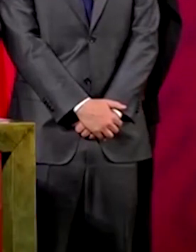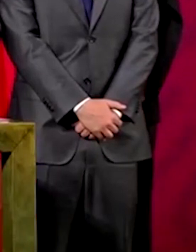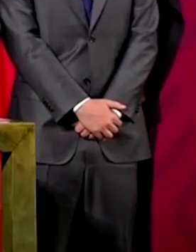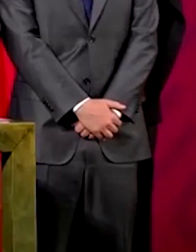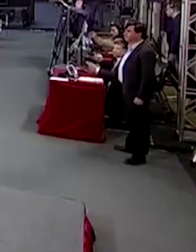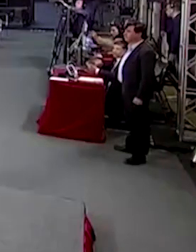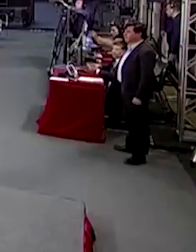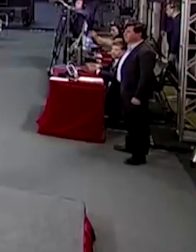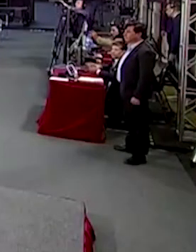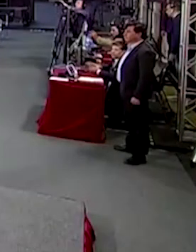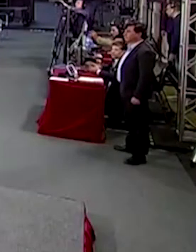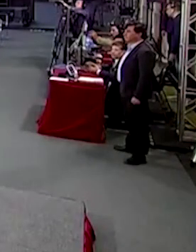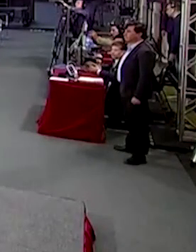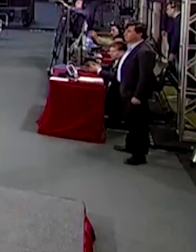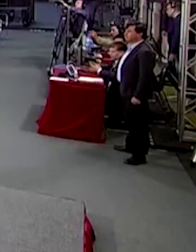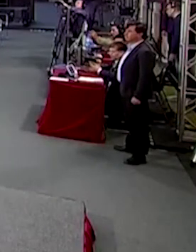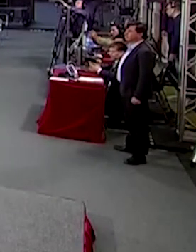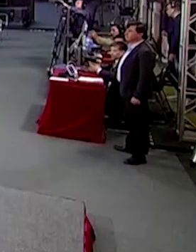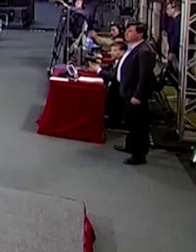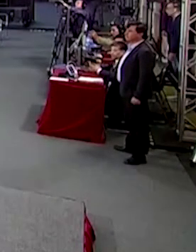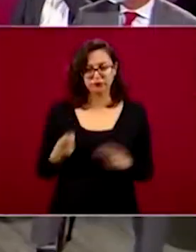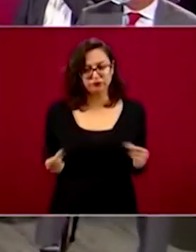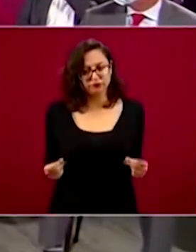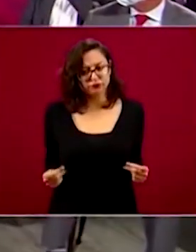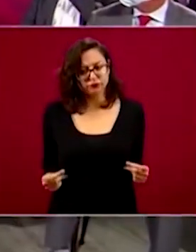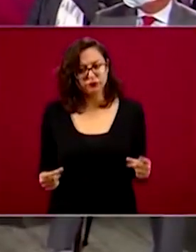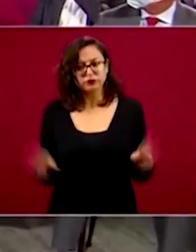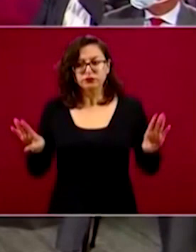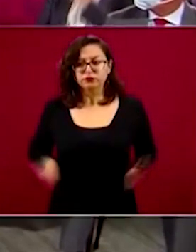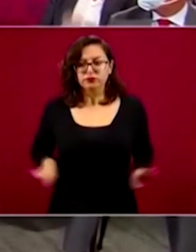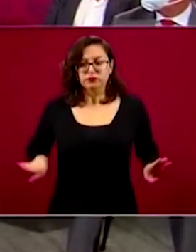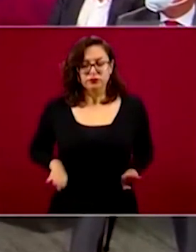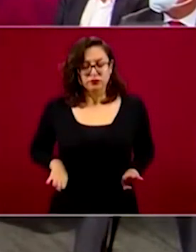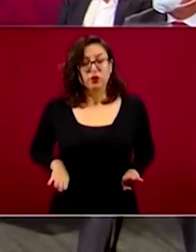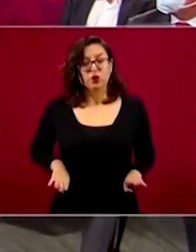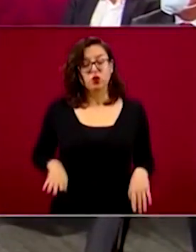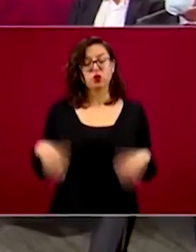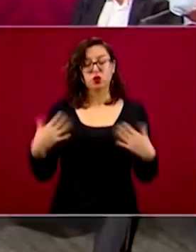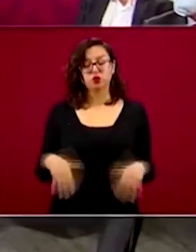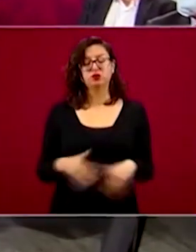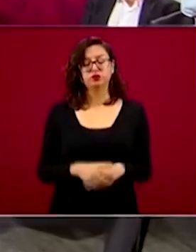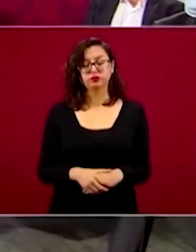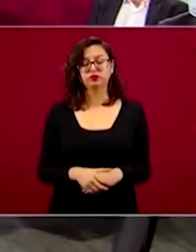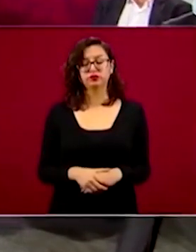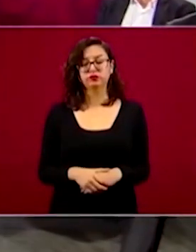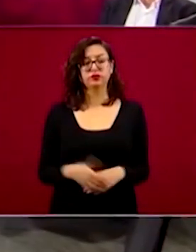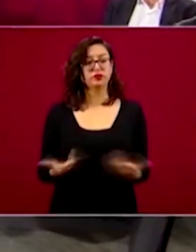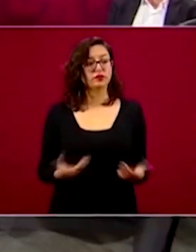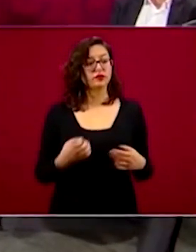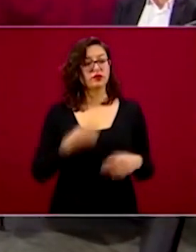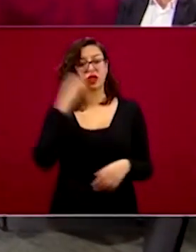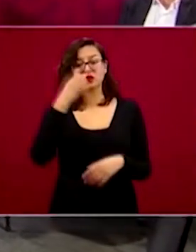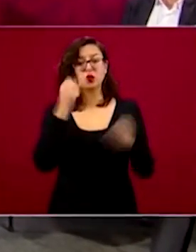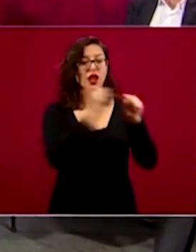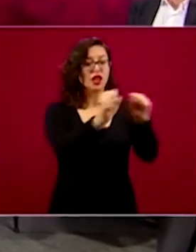aula distância né, se transmite com a estação de televisão sira, nebe existe em México, anessa televisão Azteca.